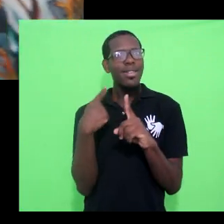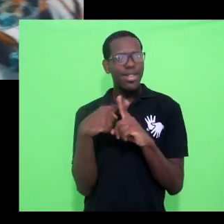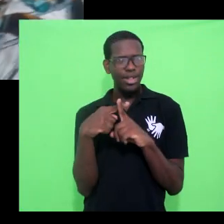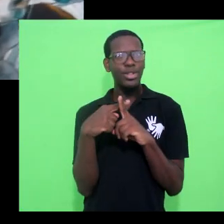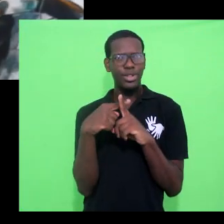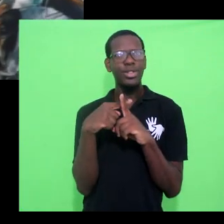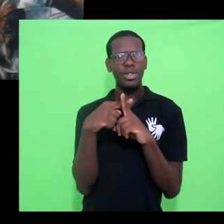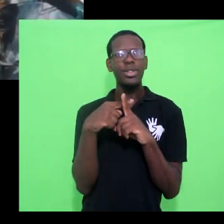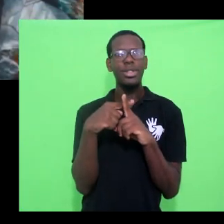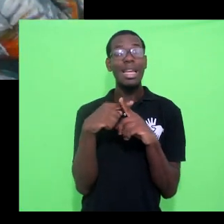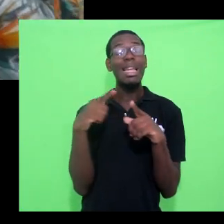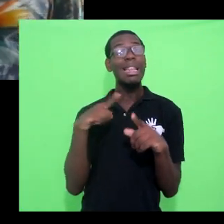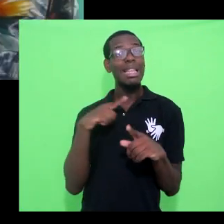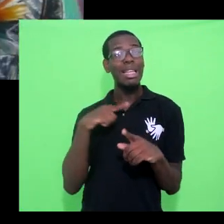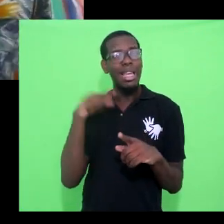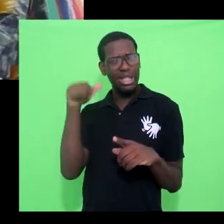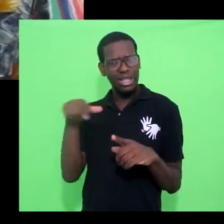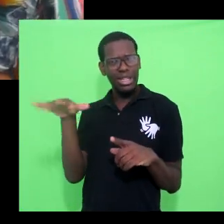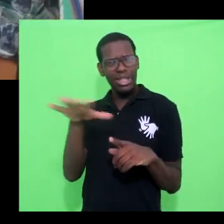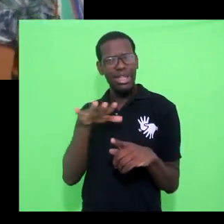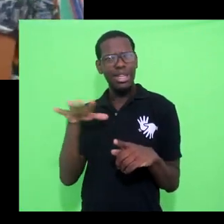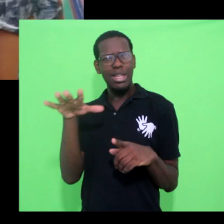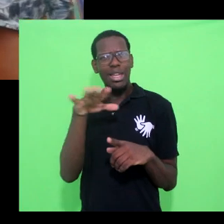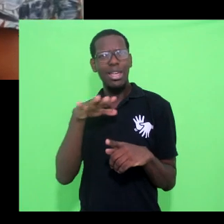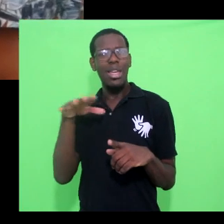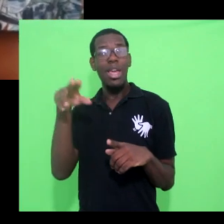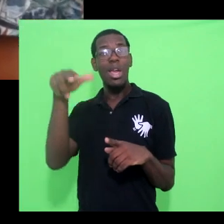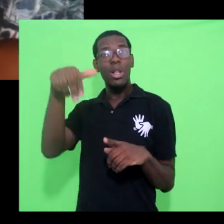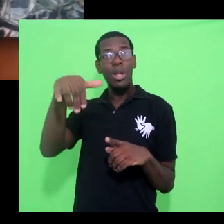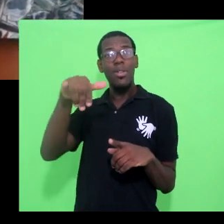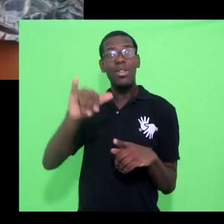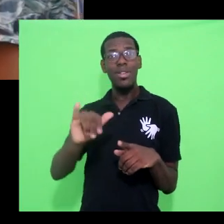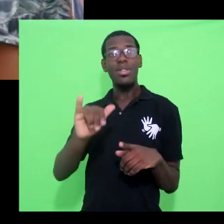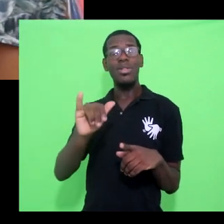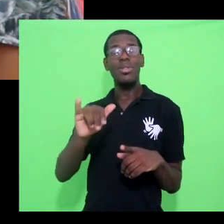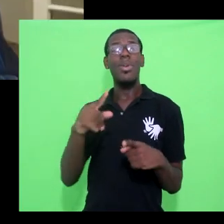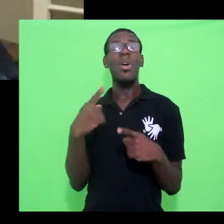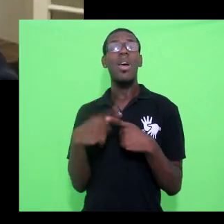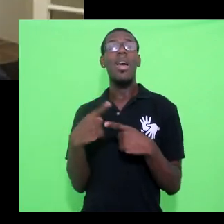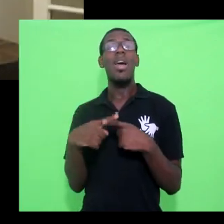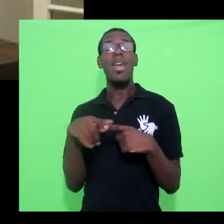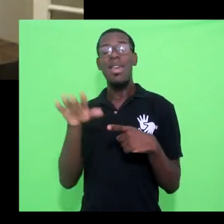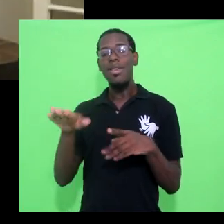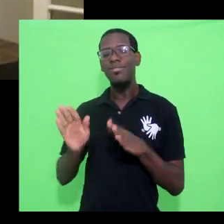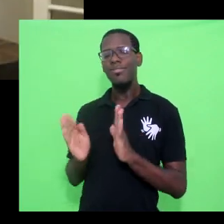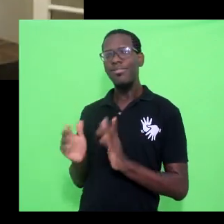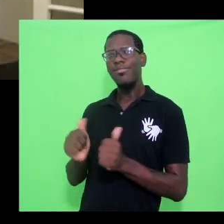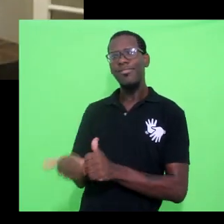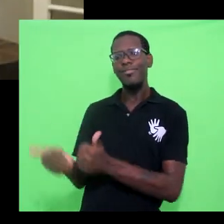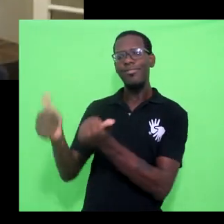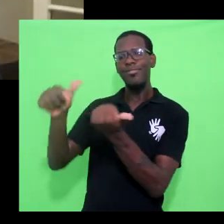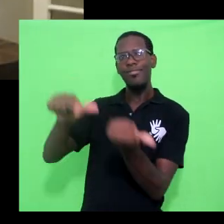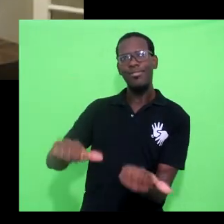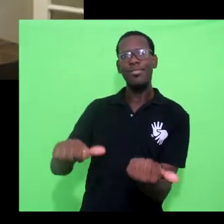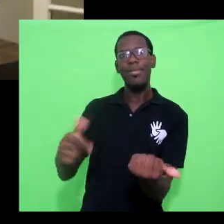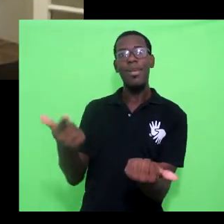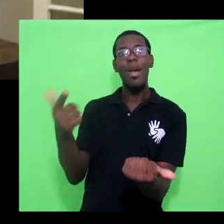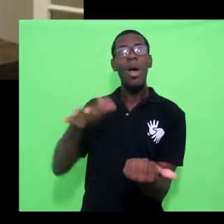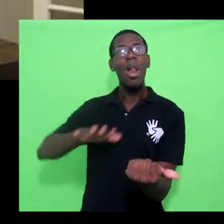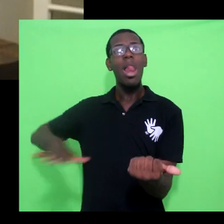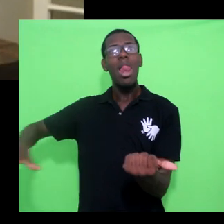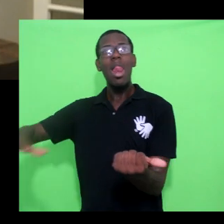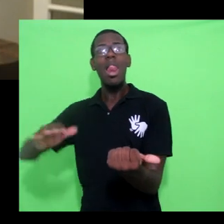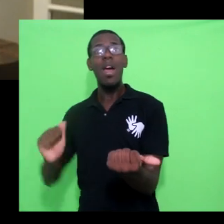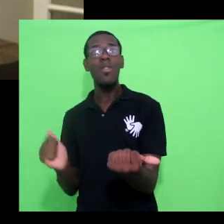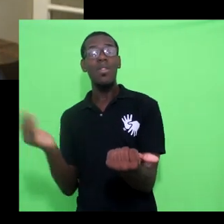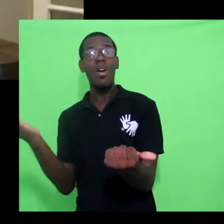tem aqui em Nova Iguaçu, e acharam, naquele tempo, havia enterramentos, não só do lado de fora da igreja,